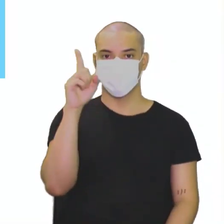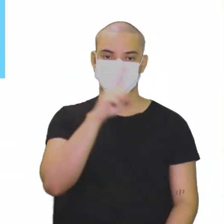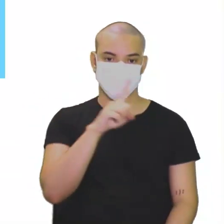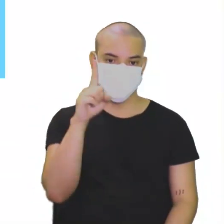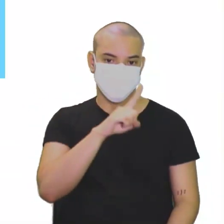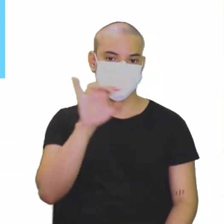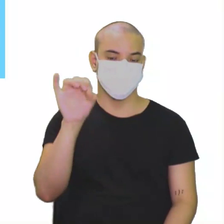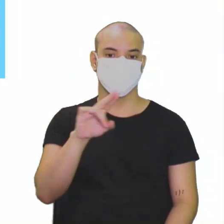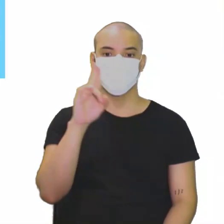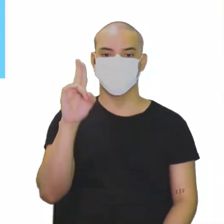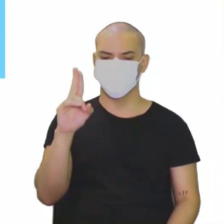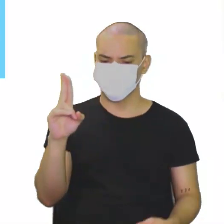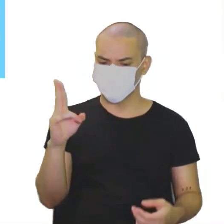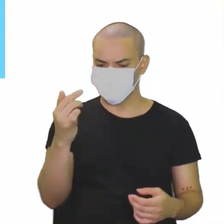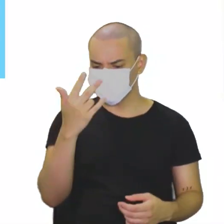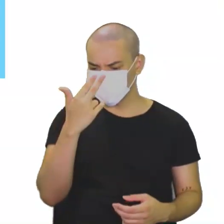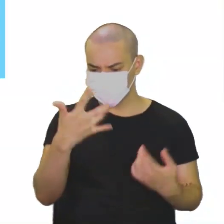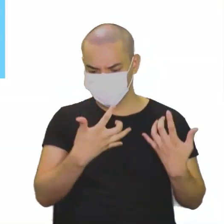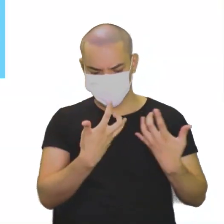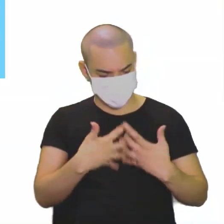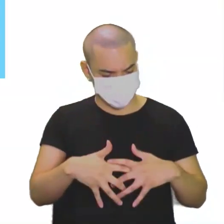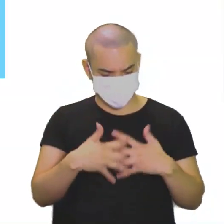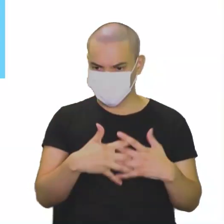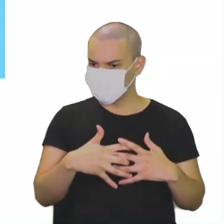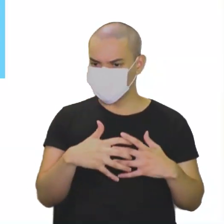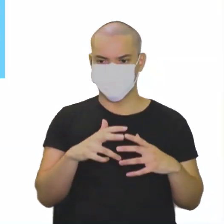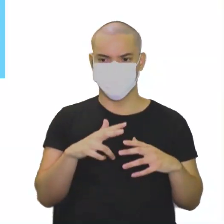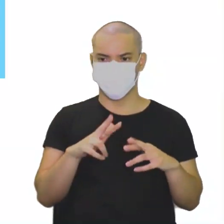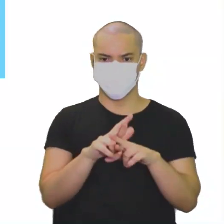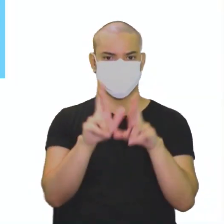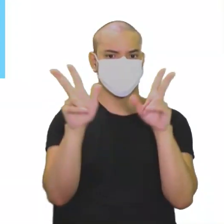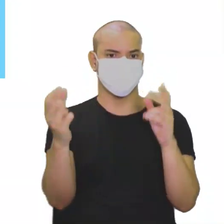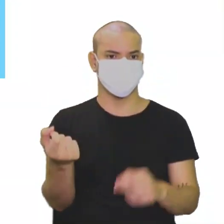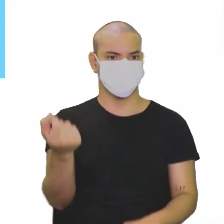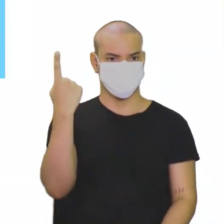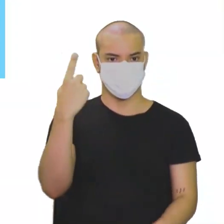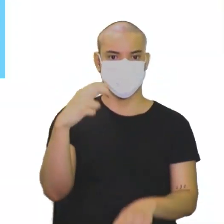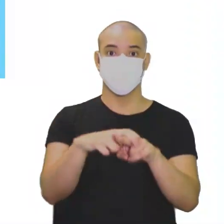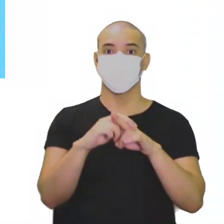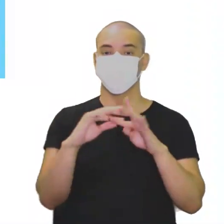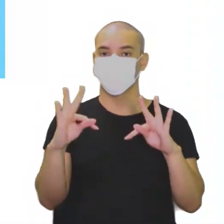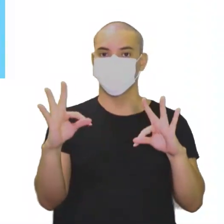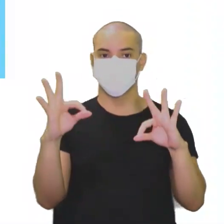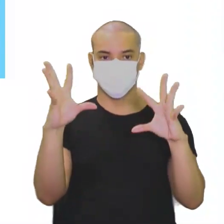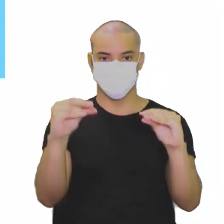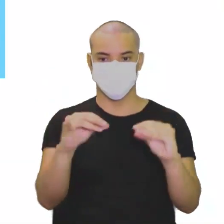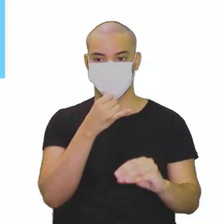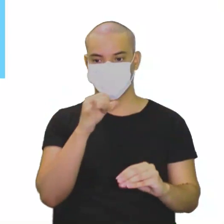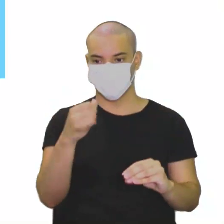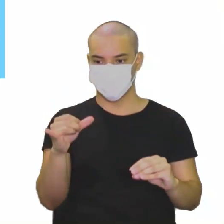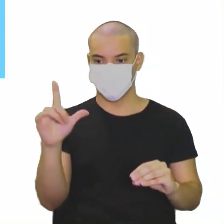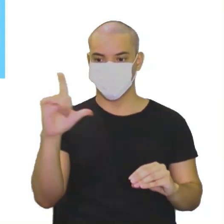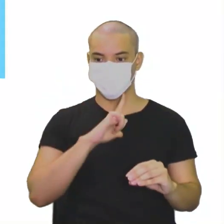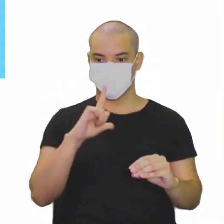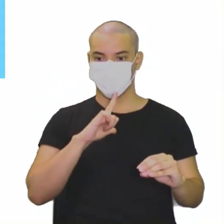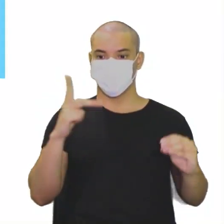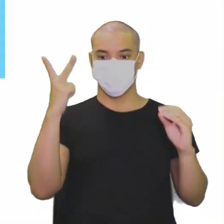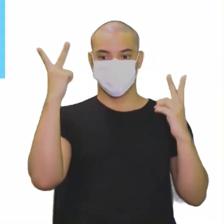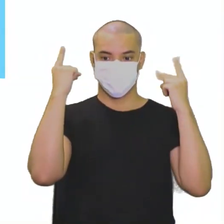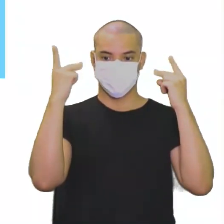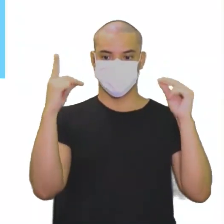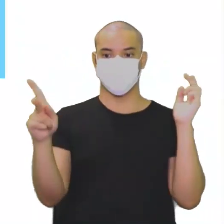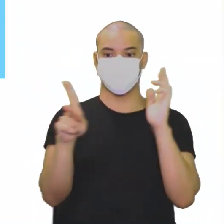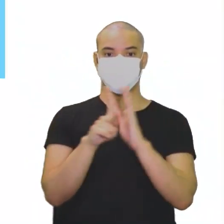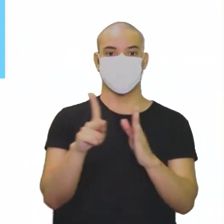ou operando fora das condições normais. Então, todo o circuito elétrico tem condições normais de